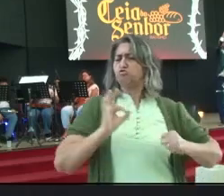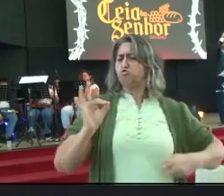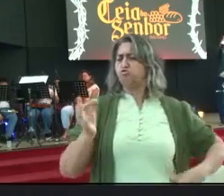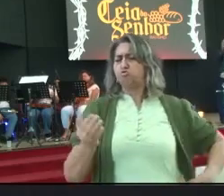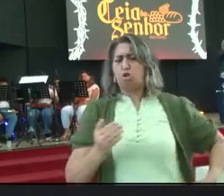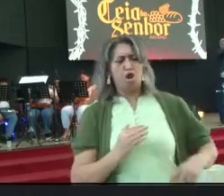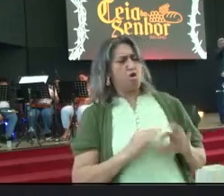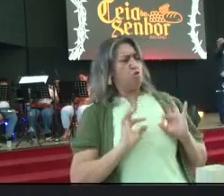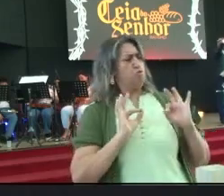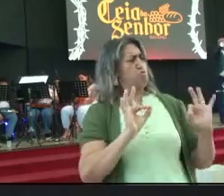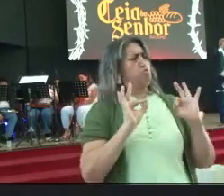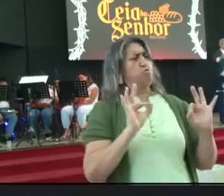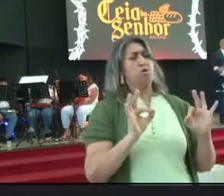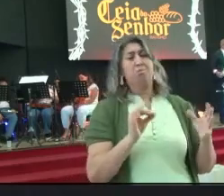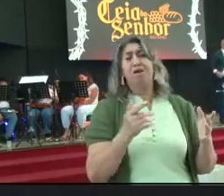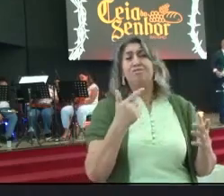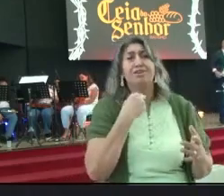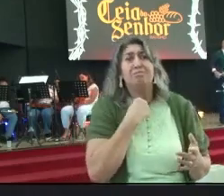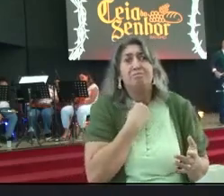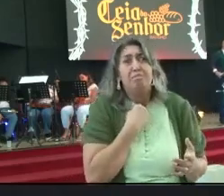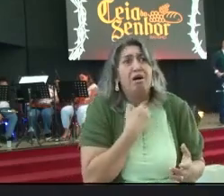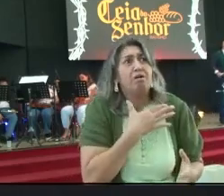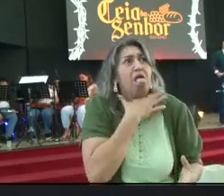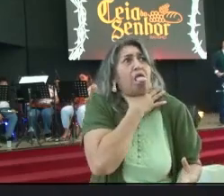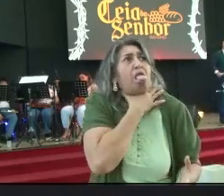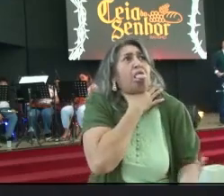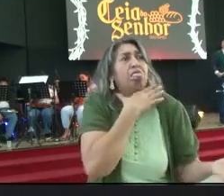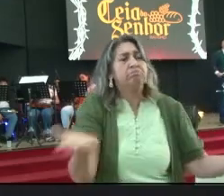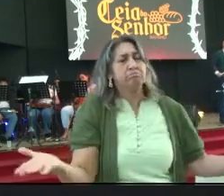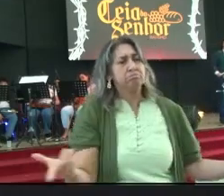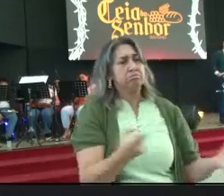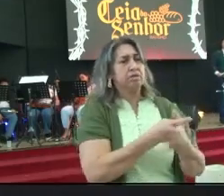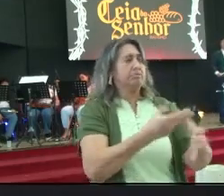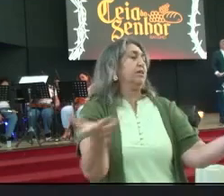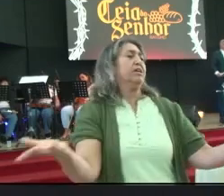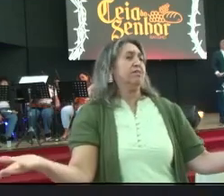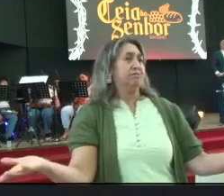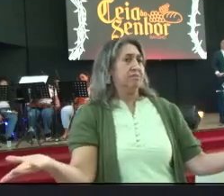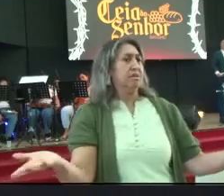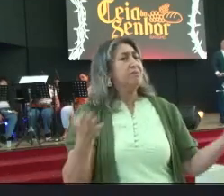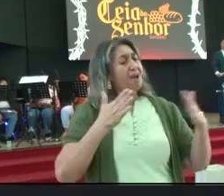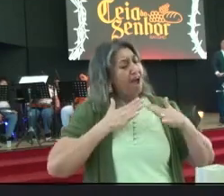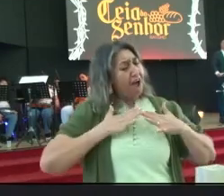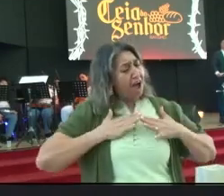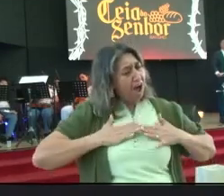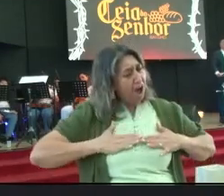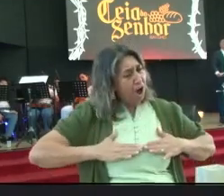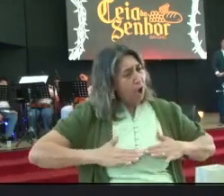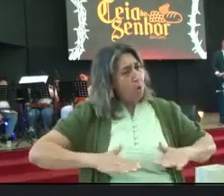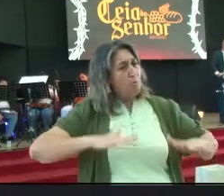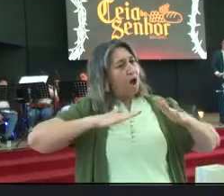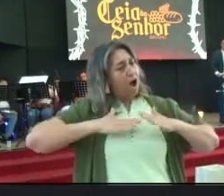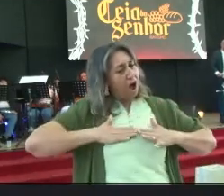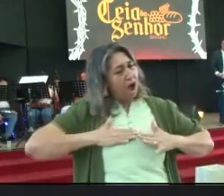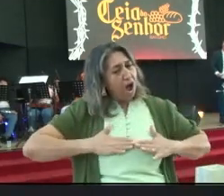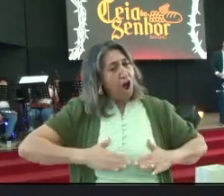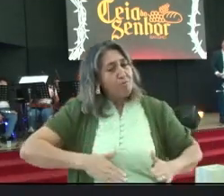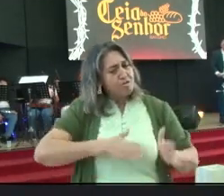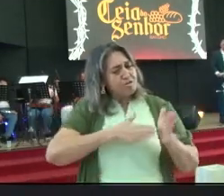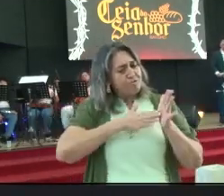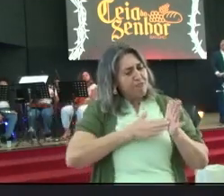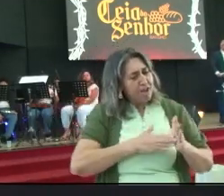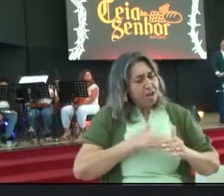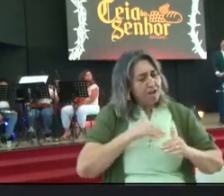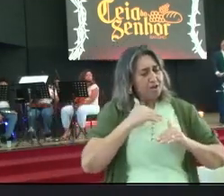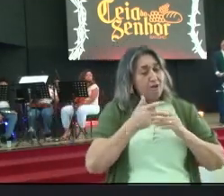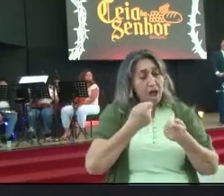não pode, criatura. Você vai chegar lá. Seja fiel no pouco, Deus vai